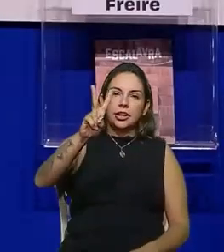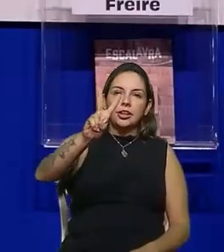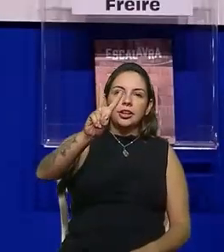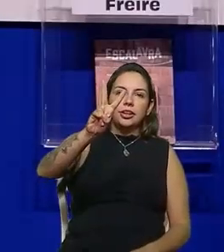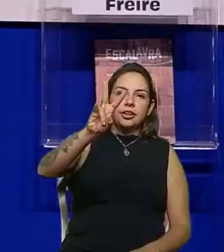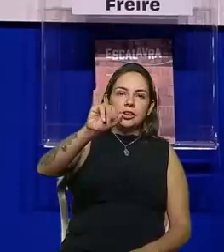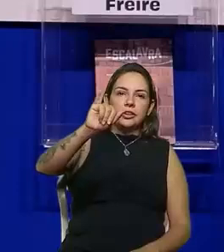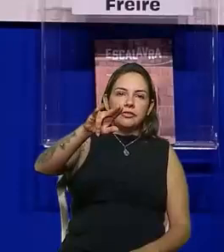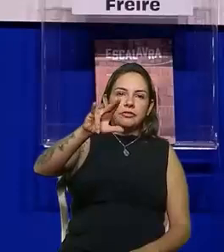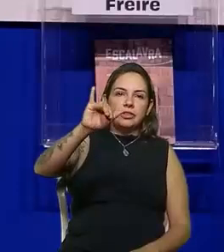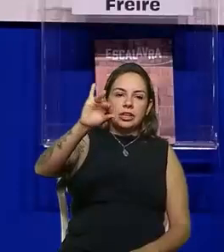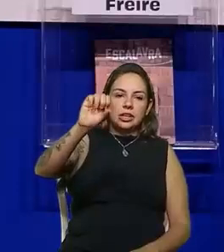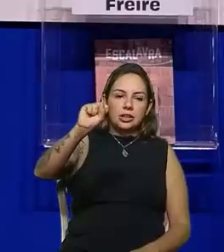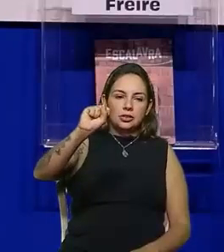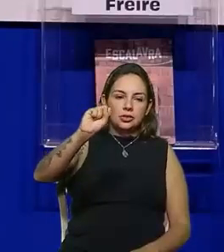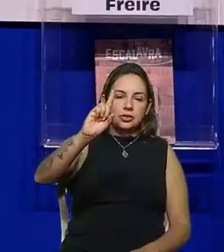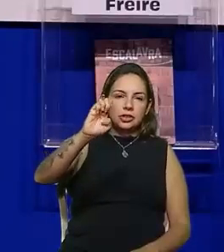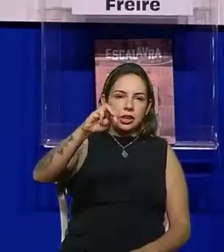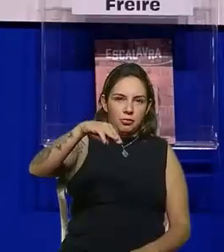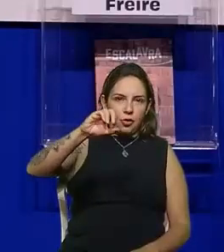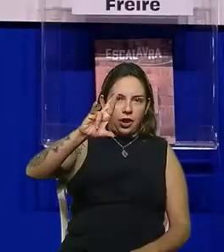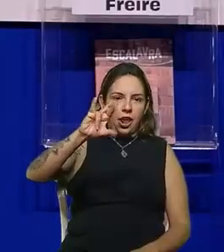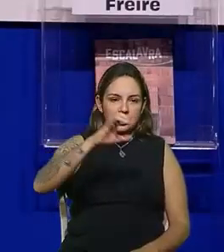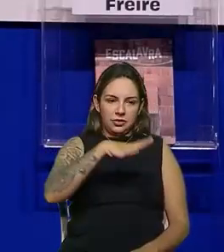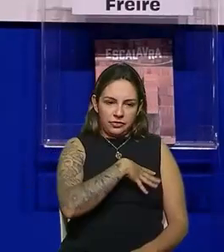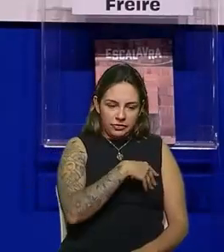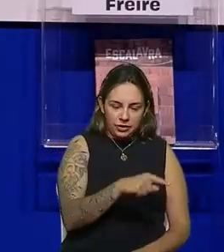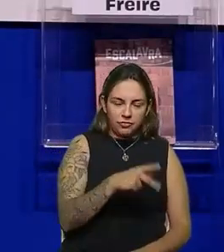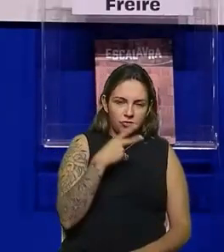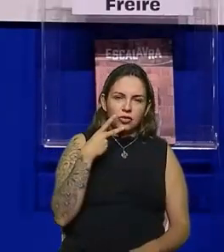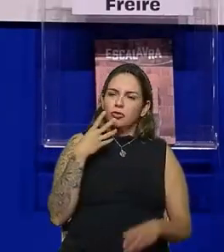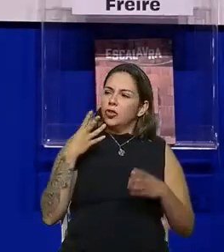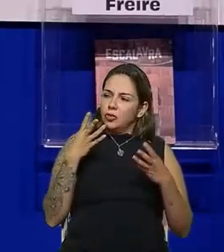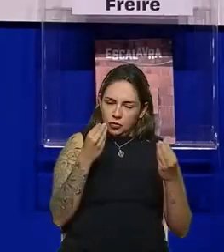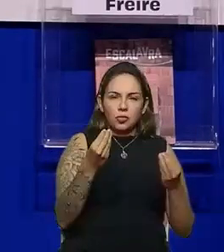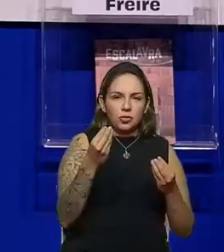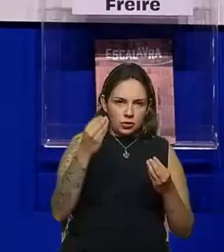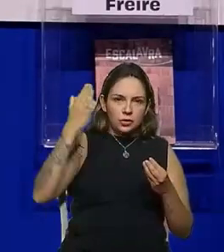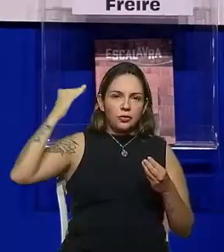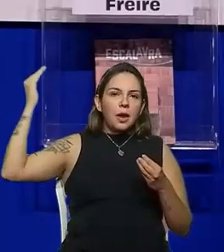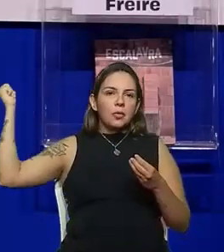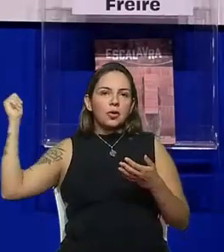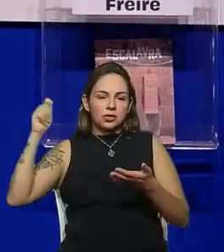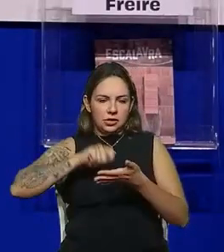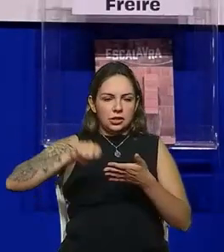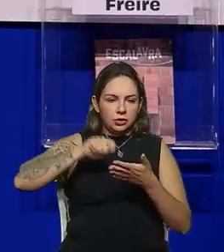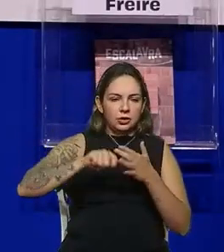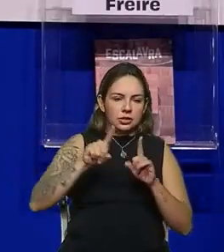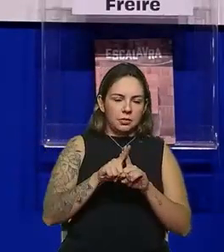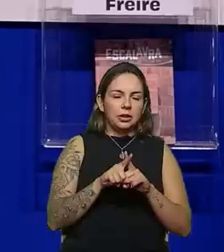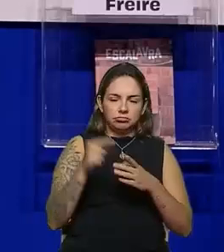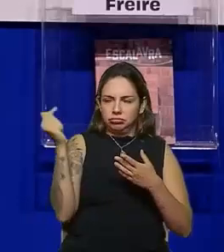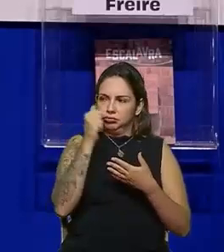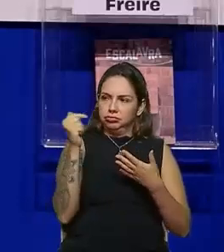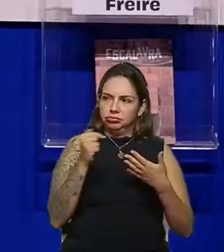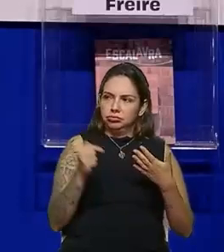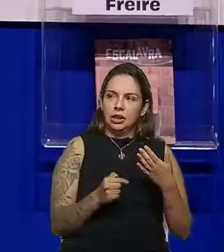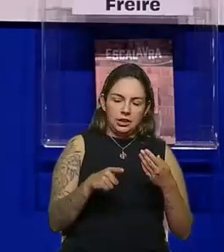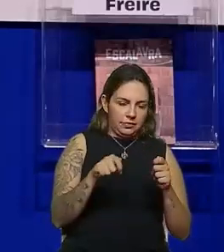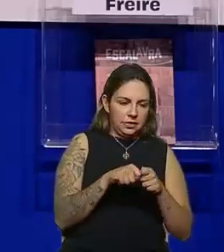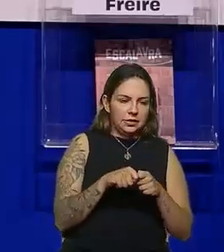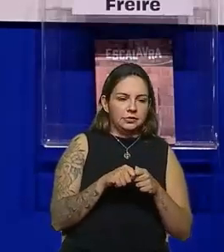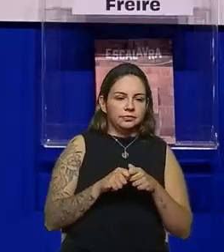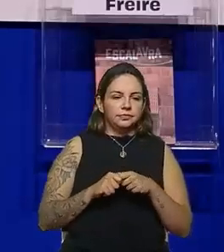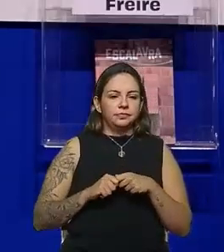uma série, né? Antologia poética, Carlos Drummond de Andrade, Mário Quintana, houve vários. João Cabral de Melo